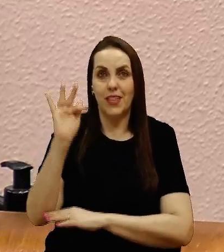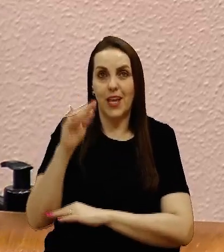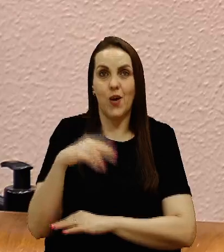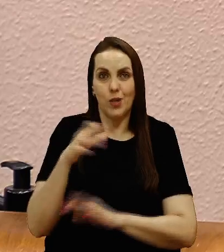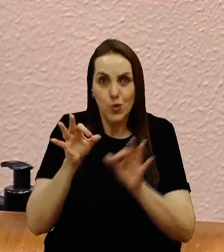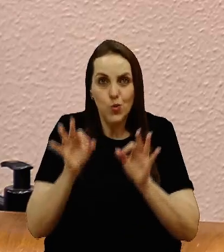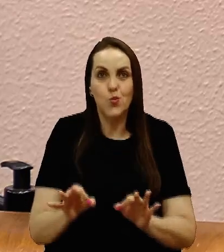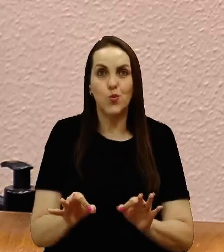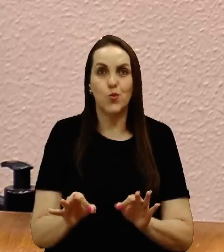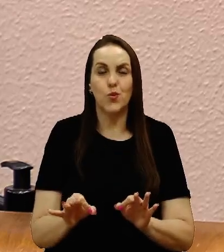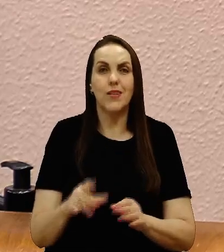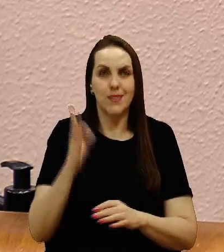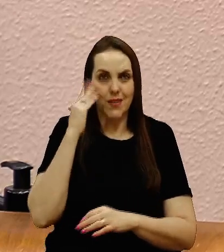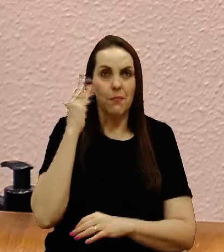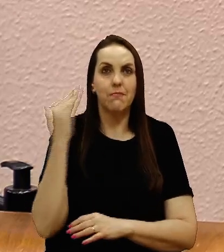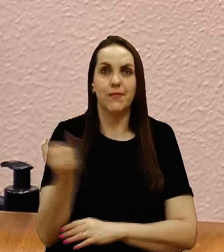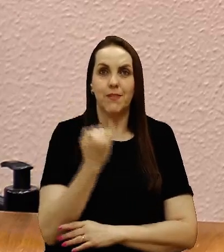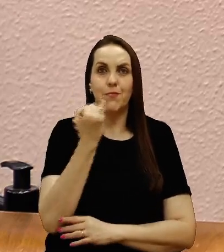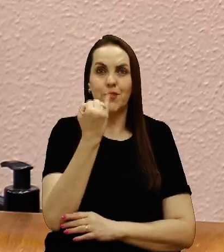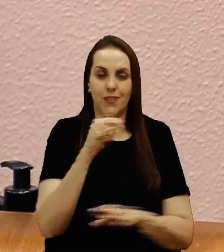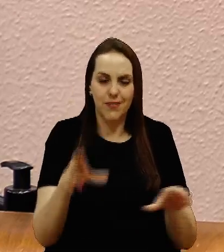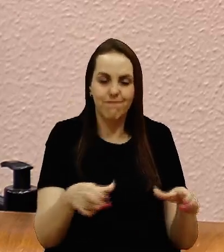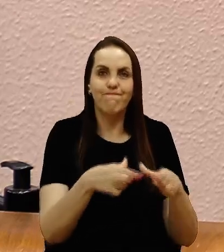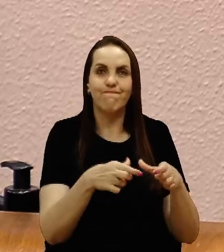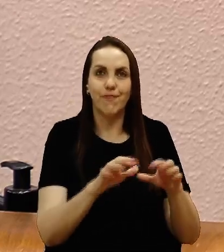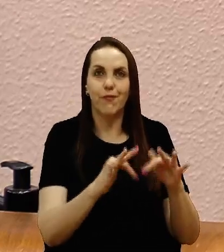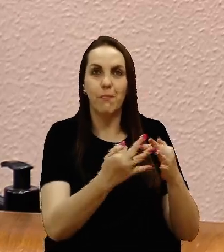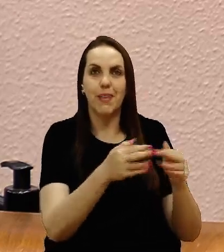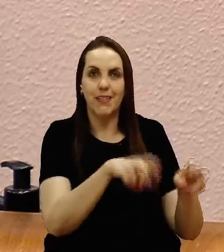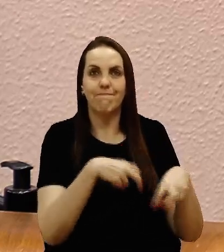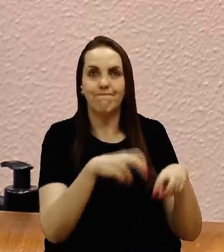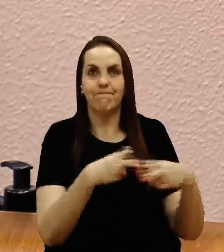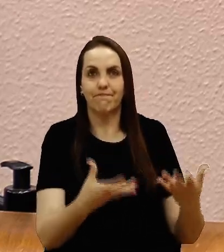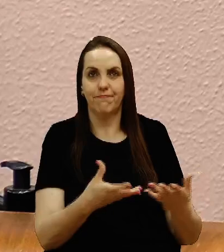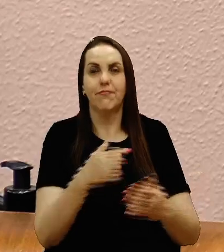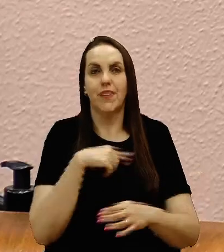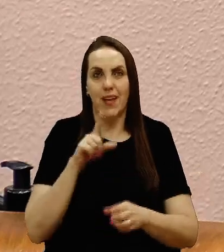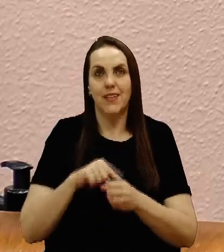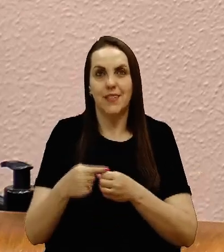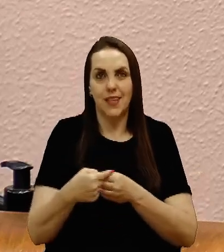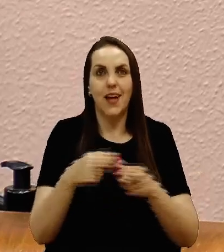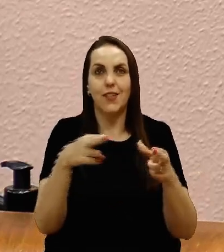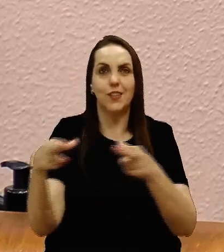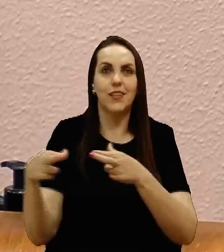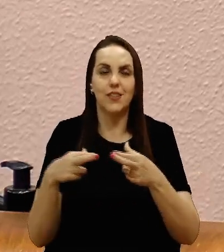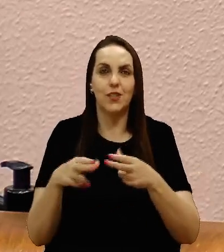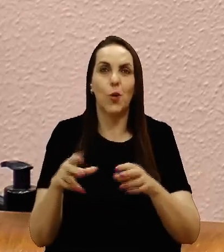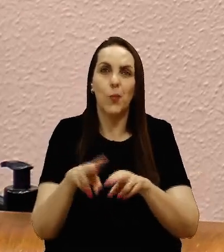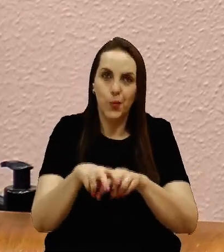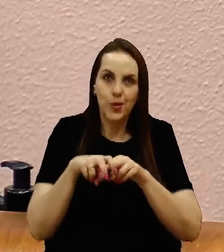importância da agricultura familiar, né, que tem na nossa cidade e na nossa região. Por isso, sim,